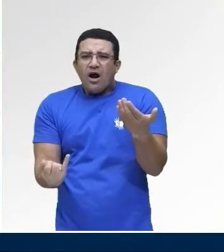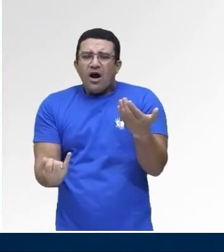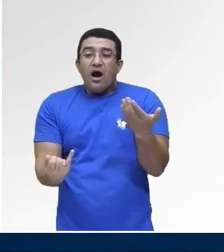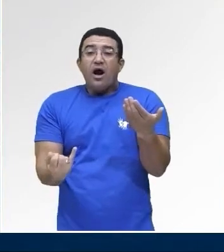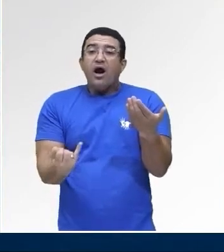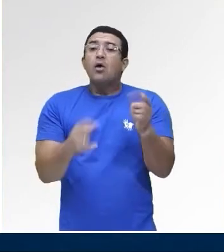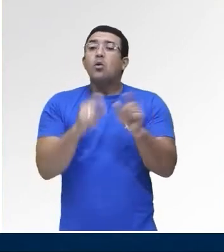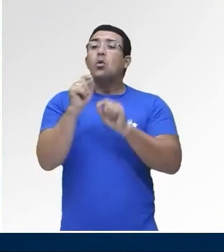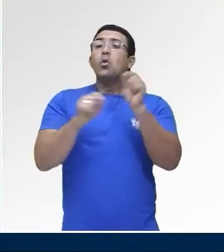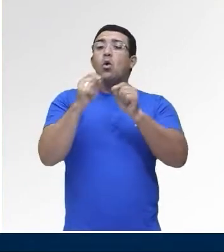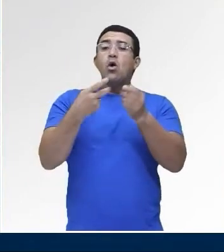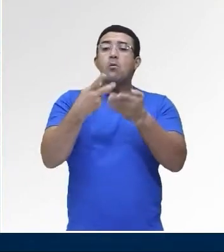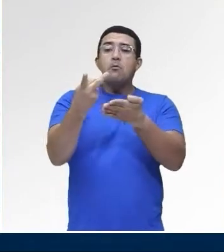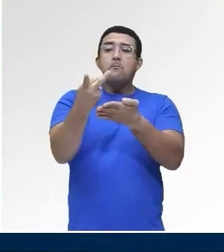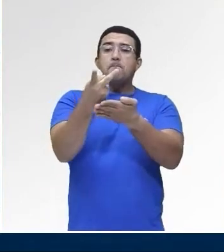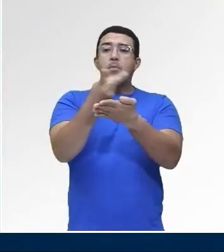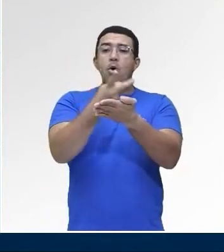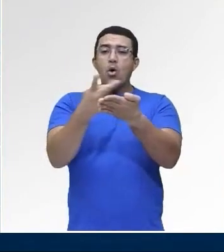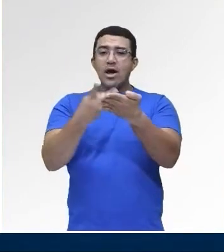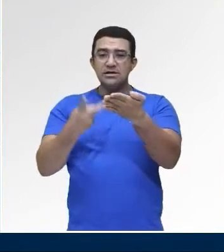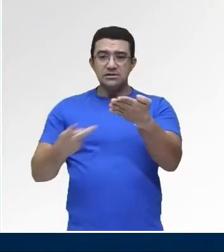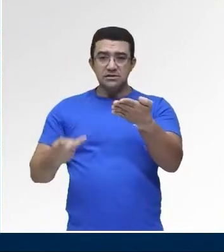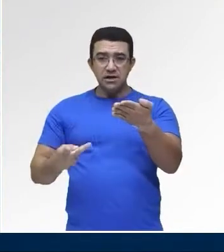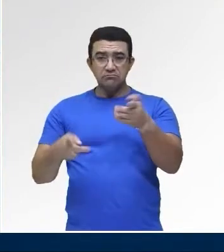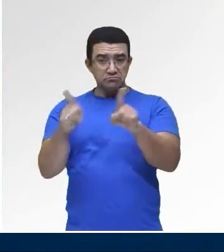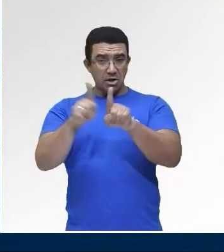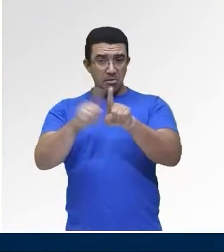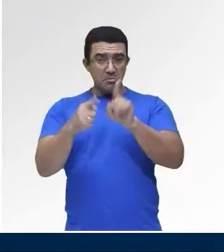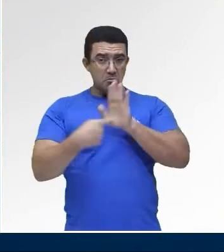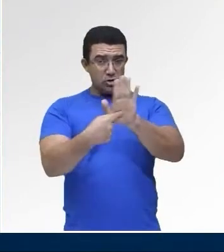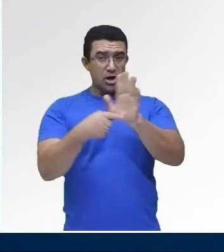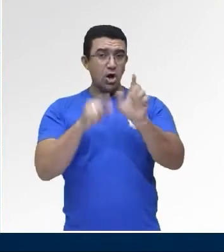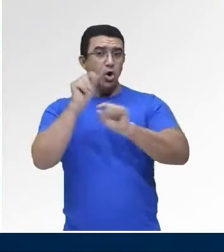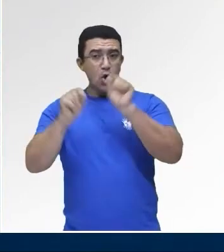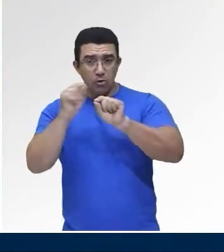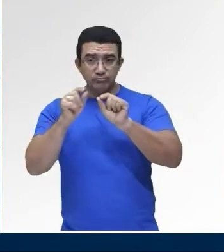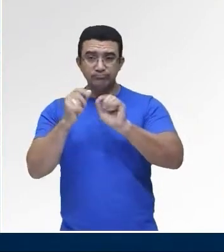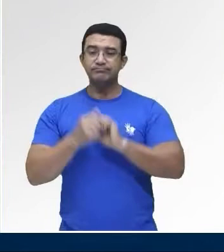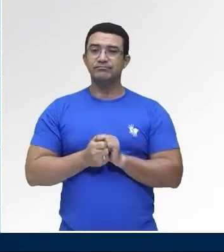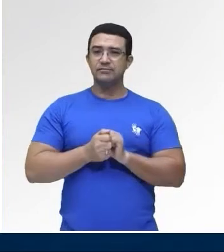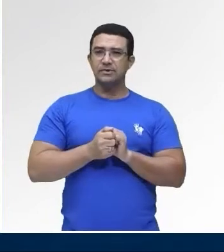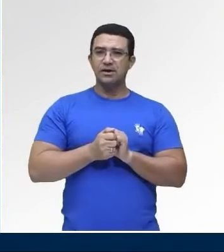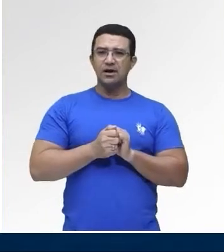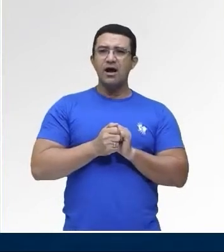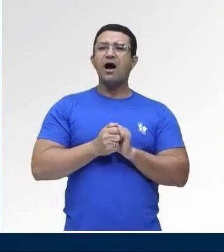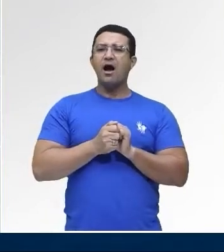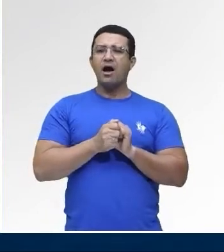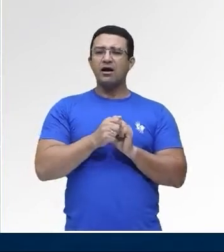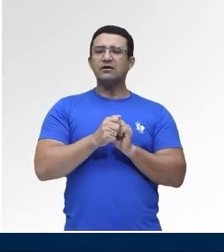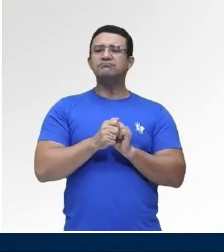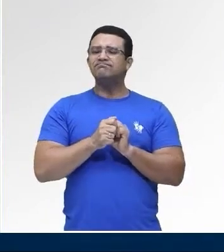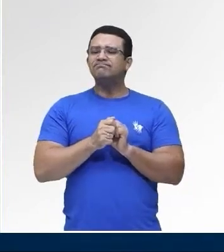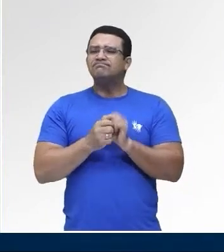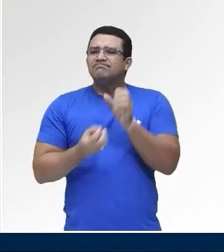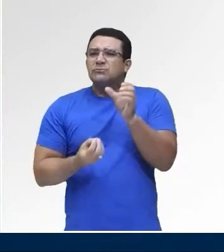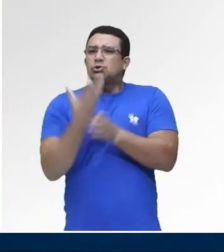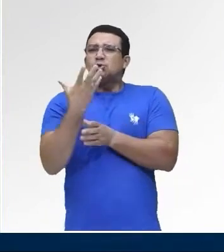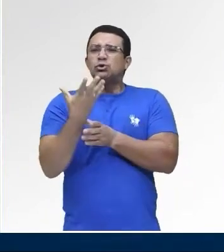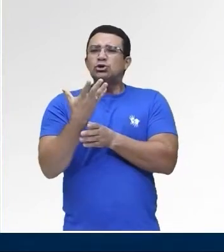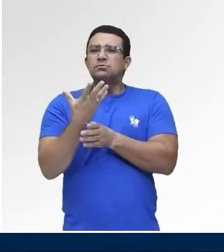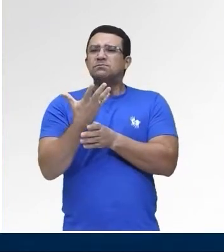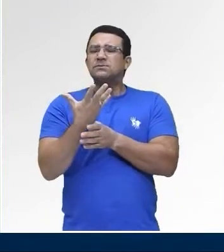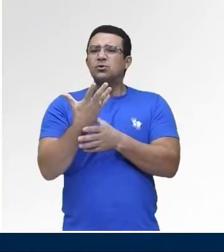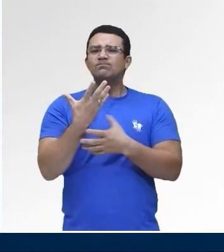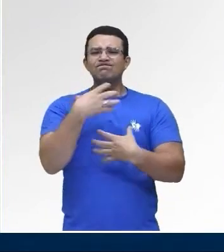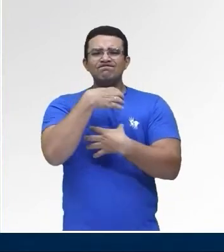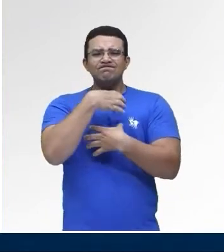a poesia ela vai se manifestar também dessa forma, né? despertando em você um sentimento de dó, de tristeza que essa